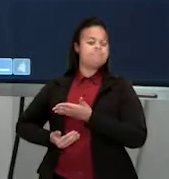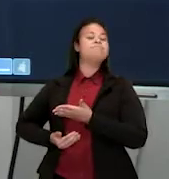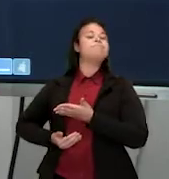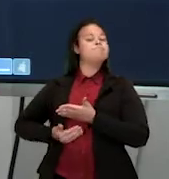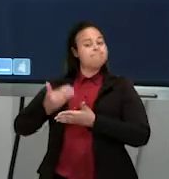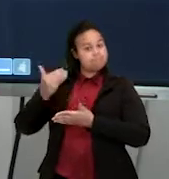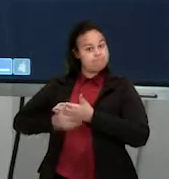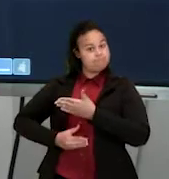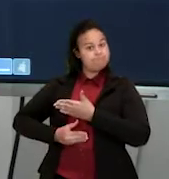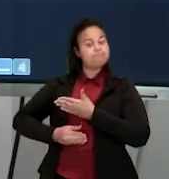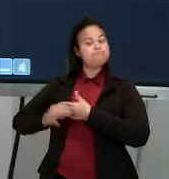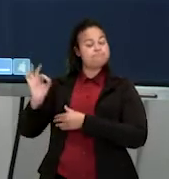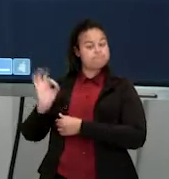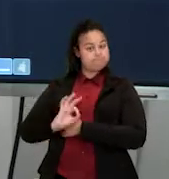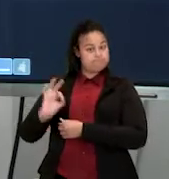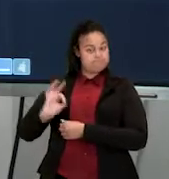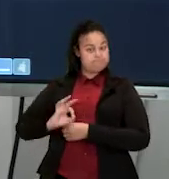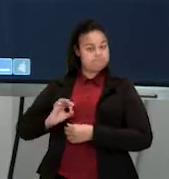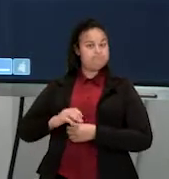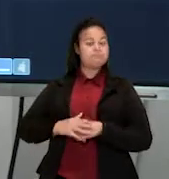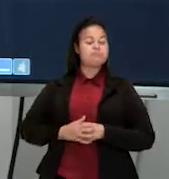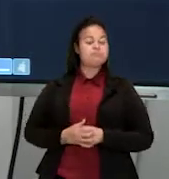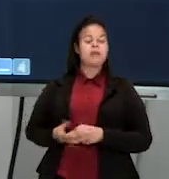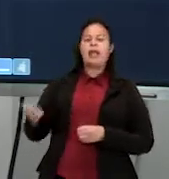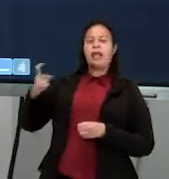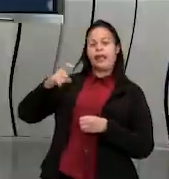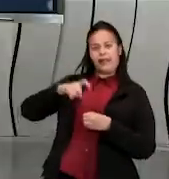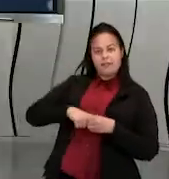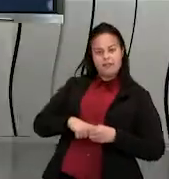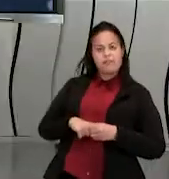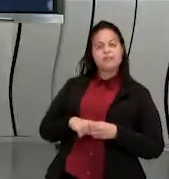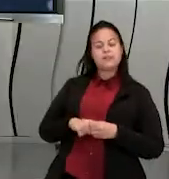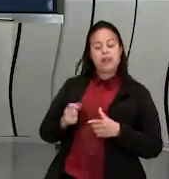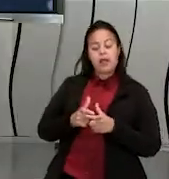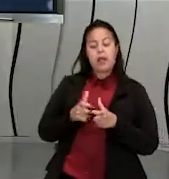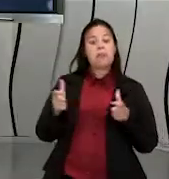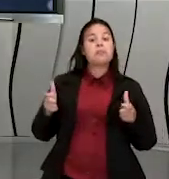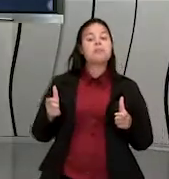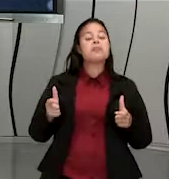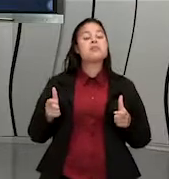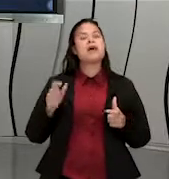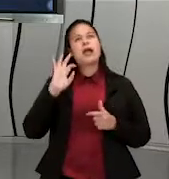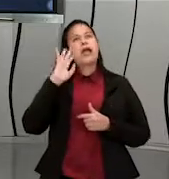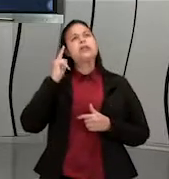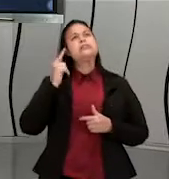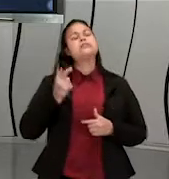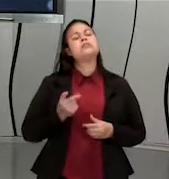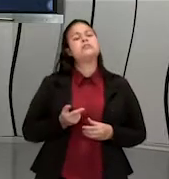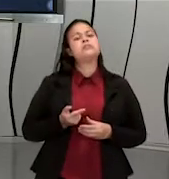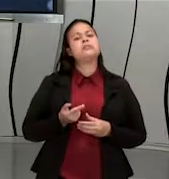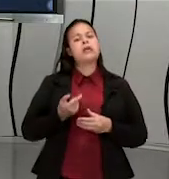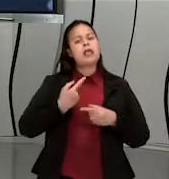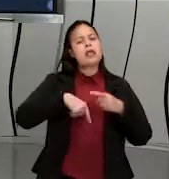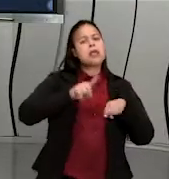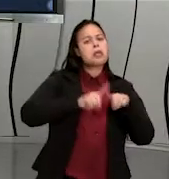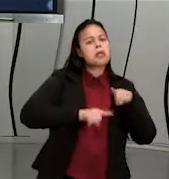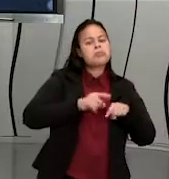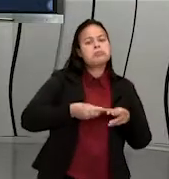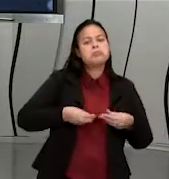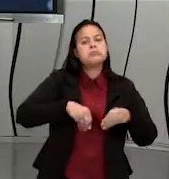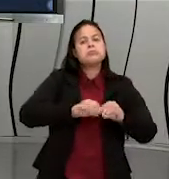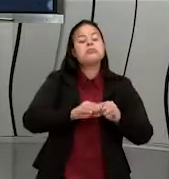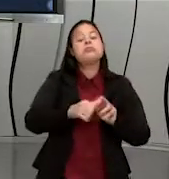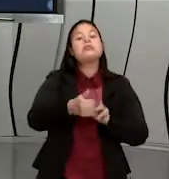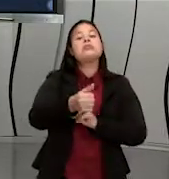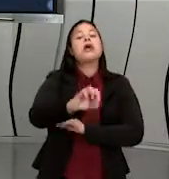desconto, mas você volta, né? E ele vai te dar um aumento, você resolver devolver a mercadoria, então ele vai te